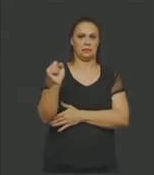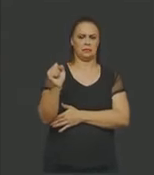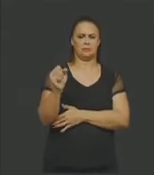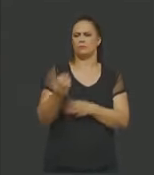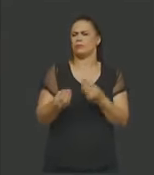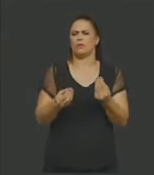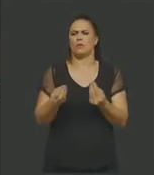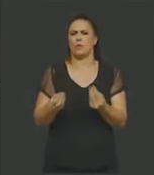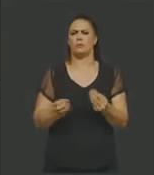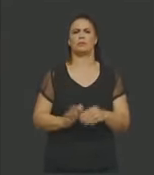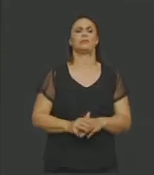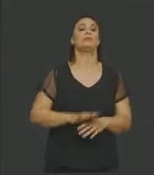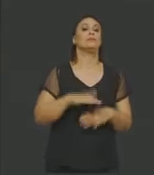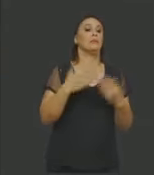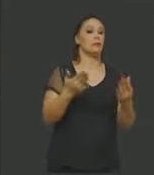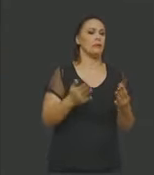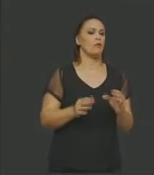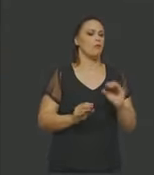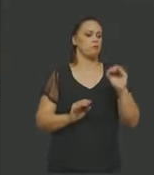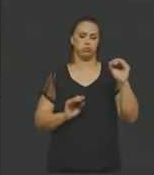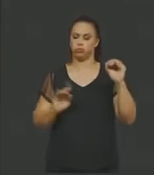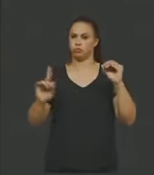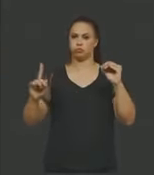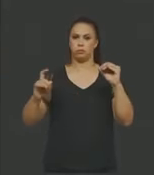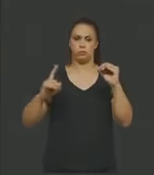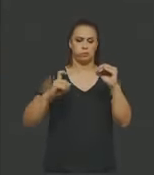ocorreu a fecundação, a formação, então, do zigoto,